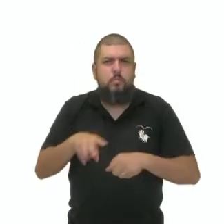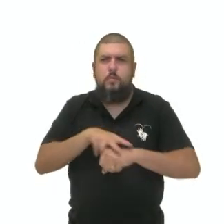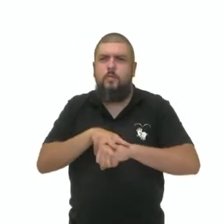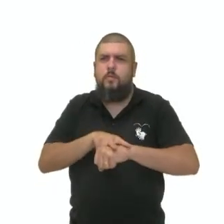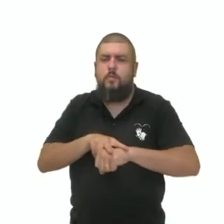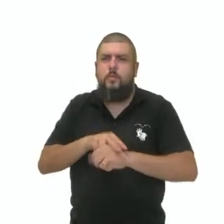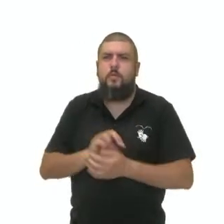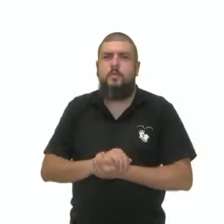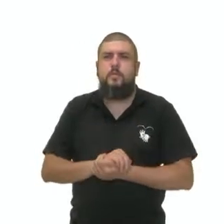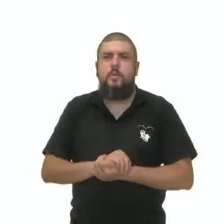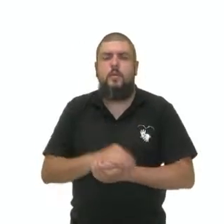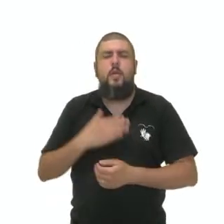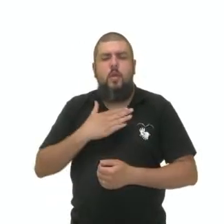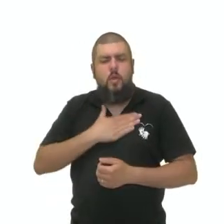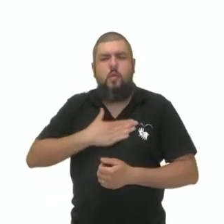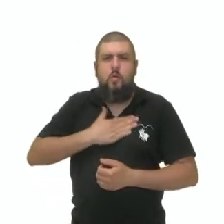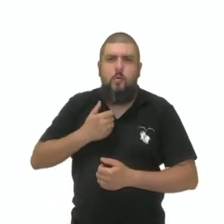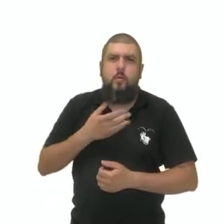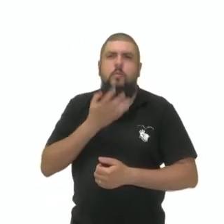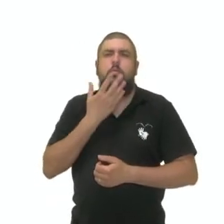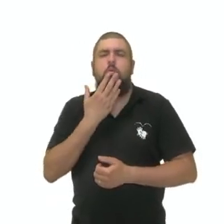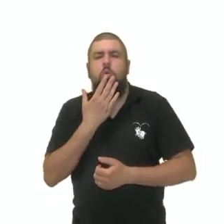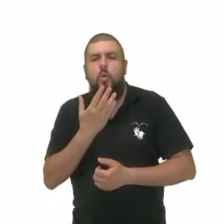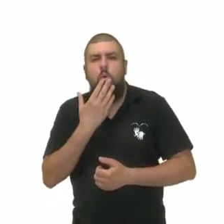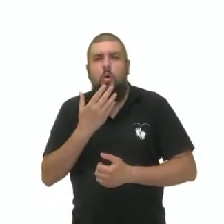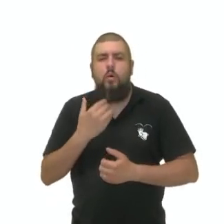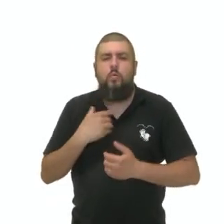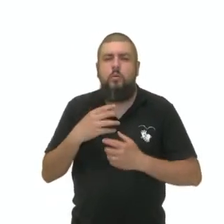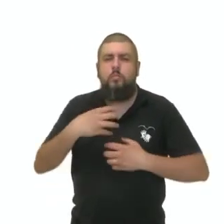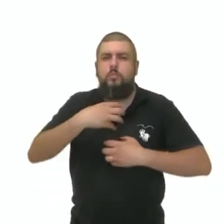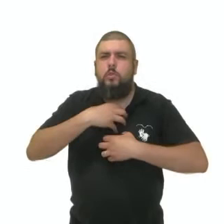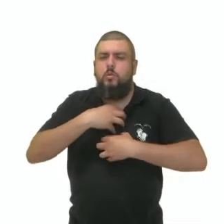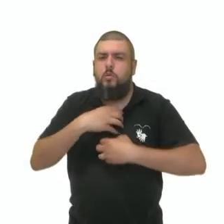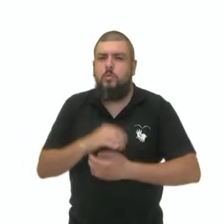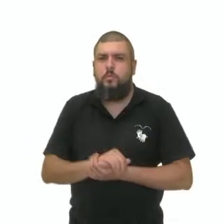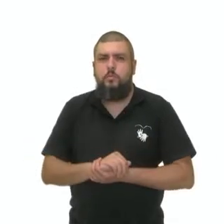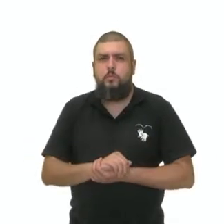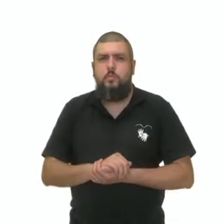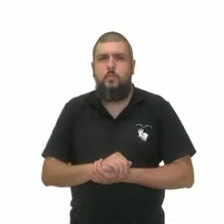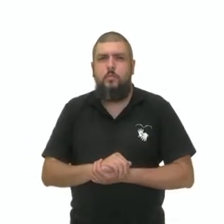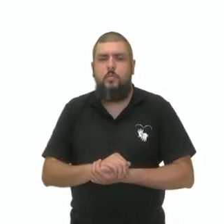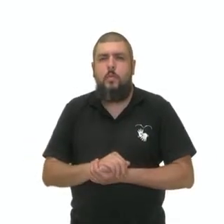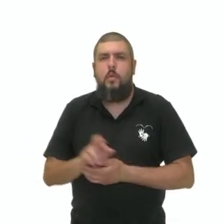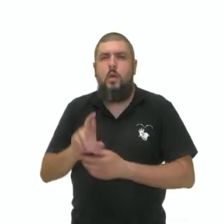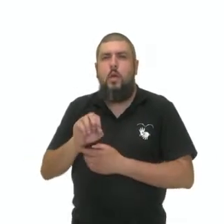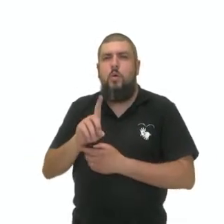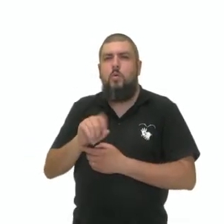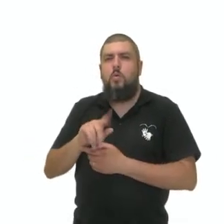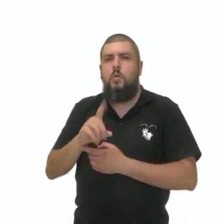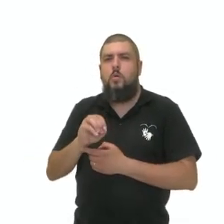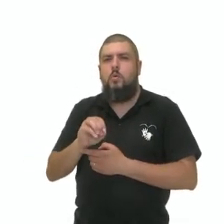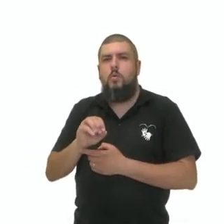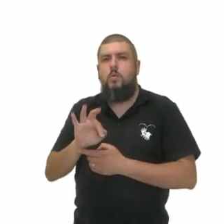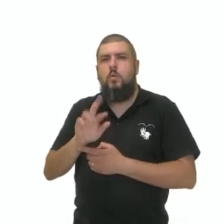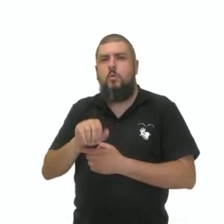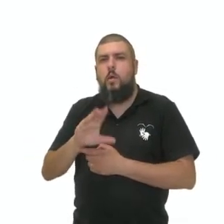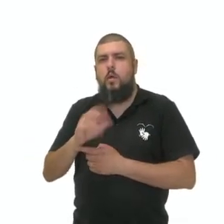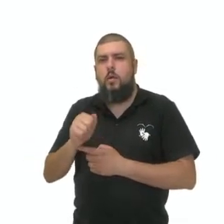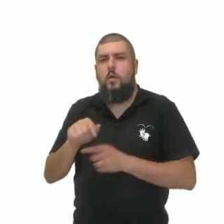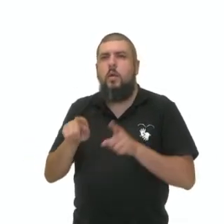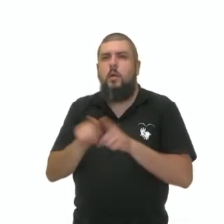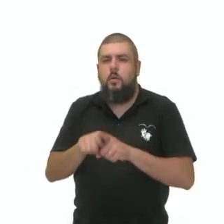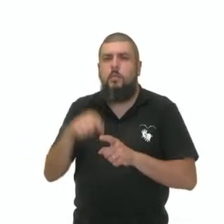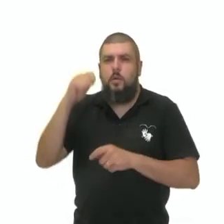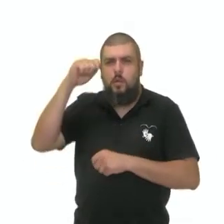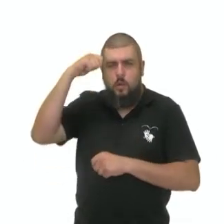Gosto muito da minha cor e dos meus traços. Rodrigo França também é ator e diretor de teatro. O